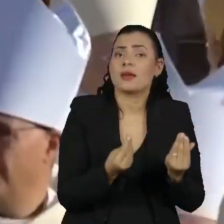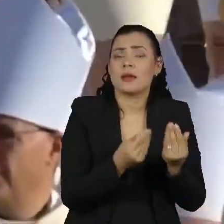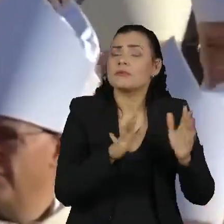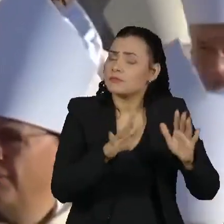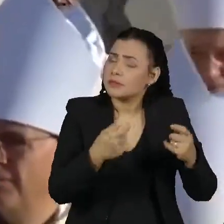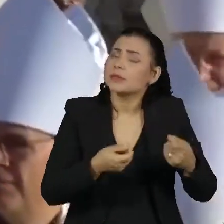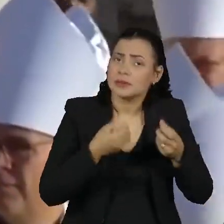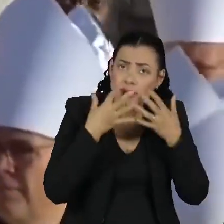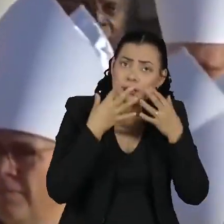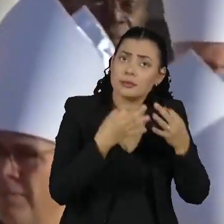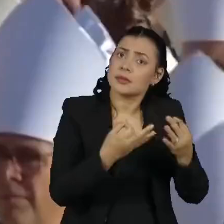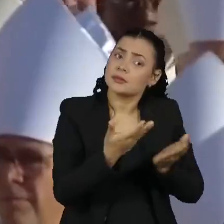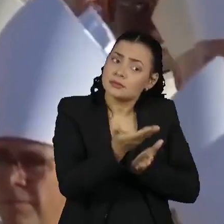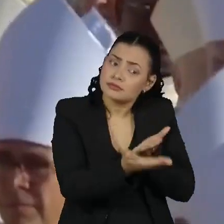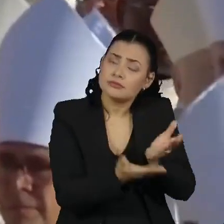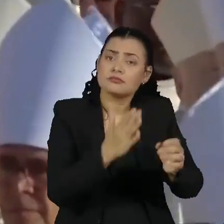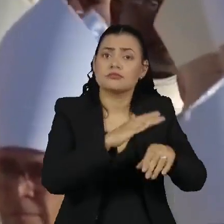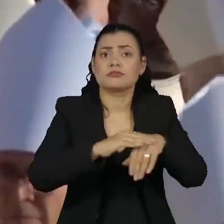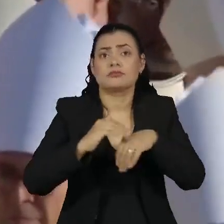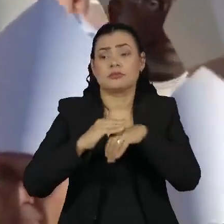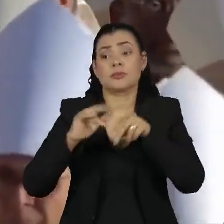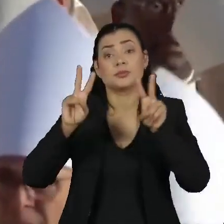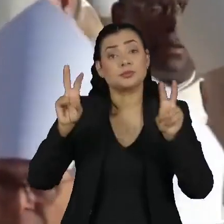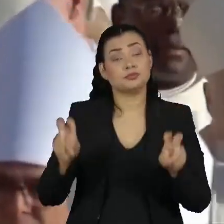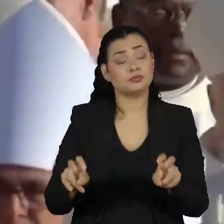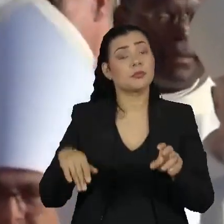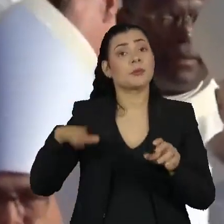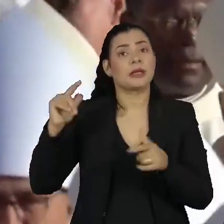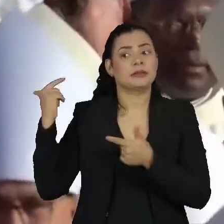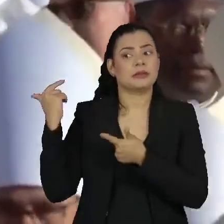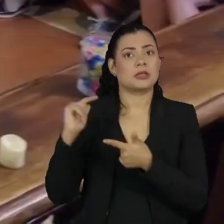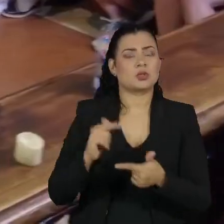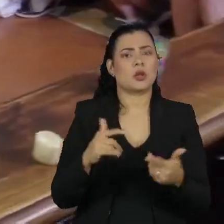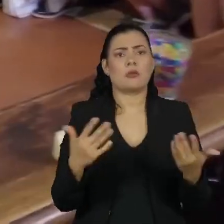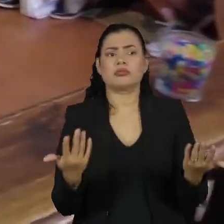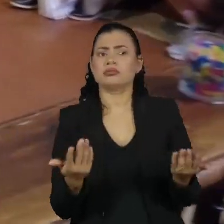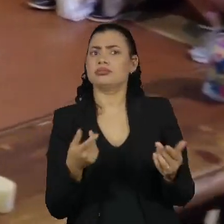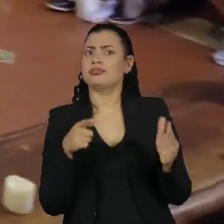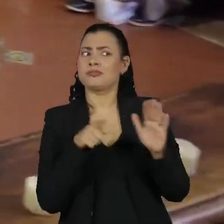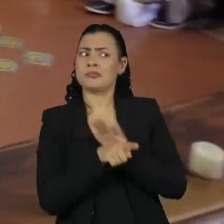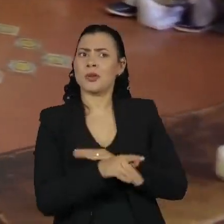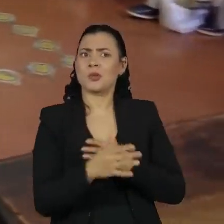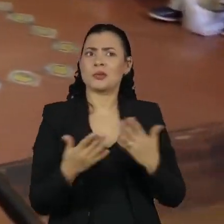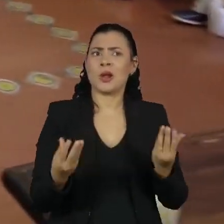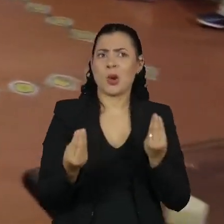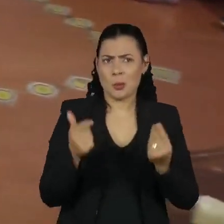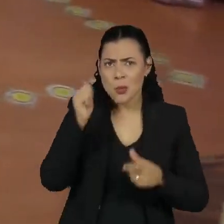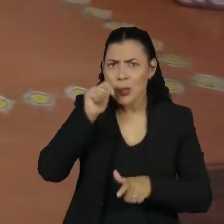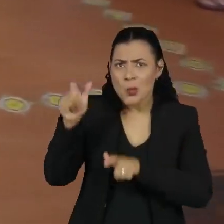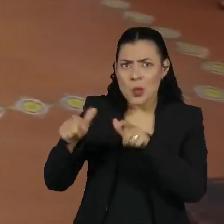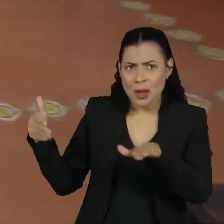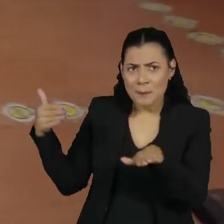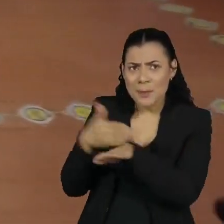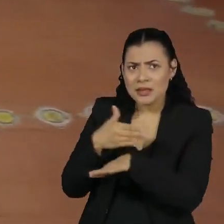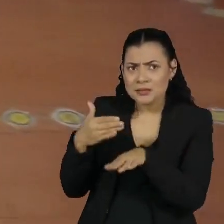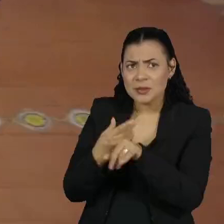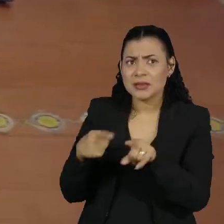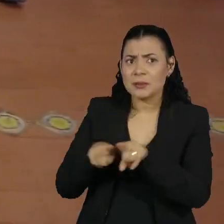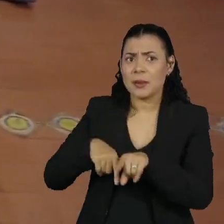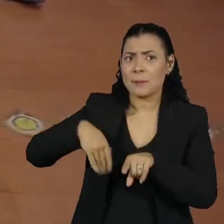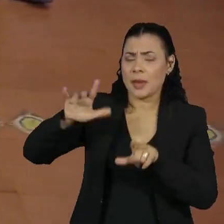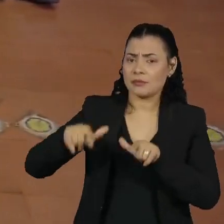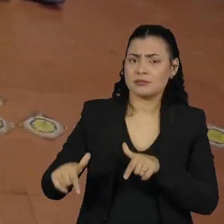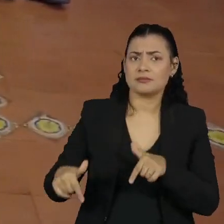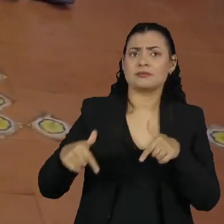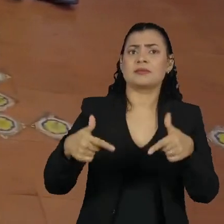além dessa proposta os conservadores questionam também a possibilidade de as mulheres participarem de maneira mais